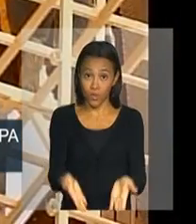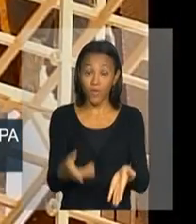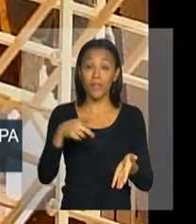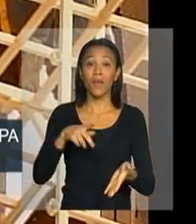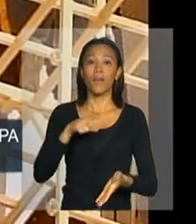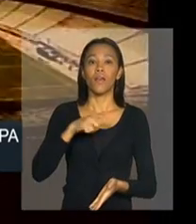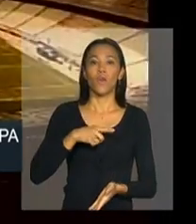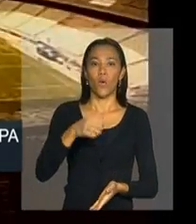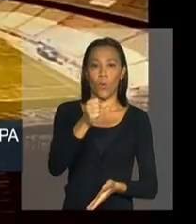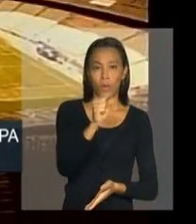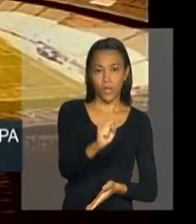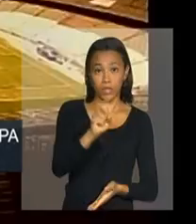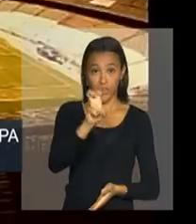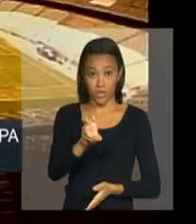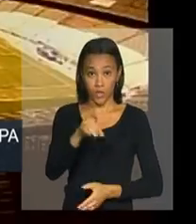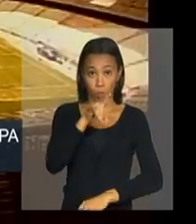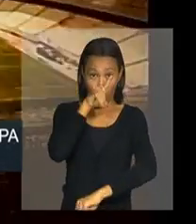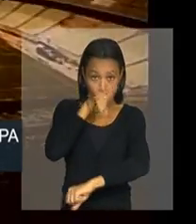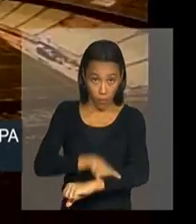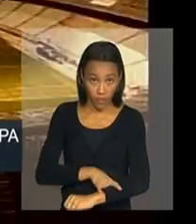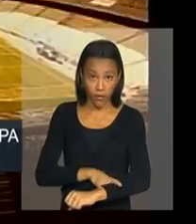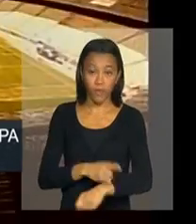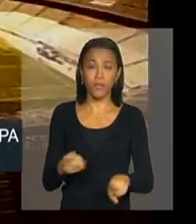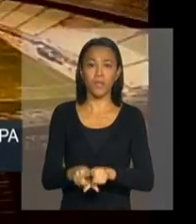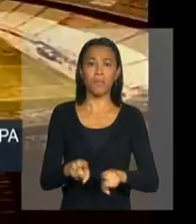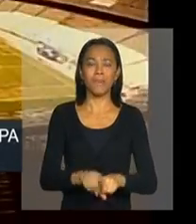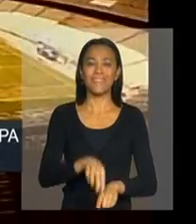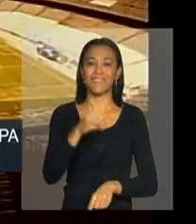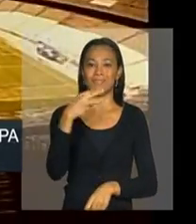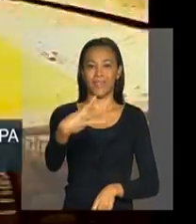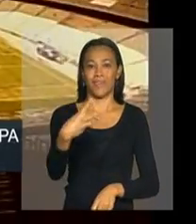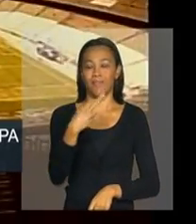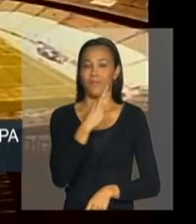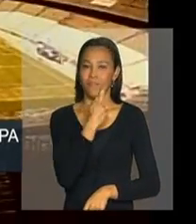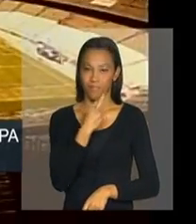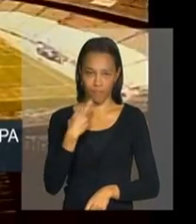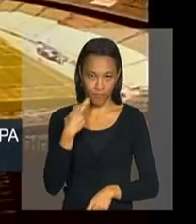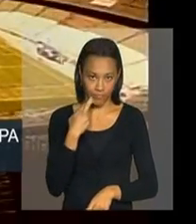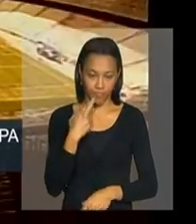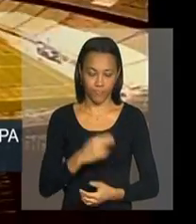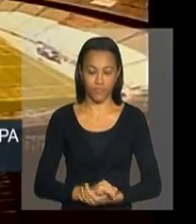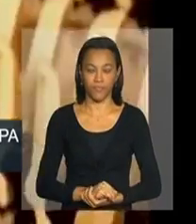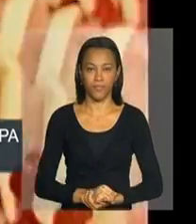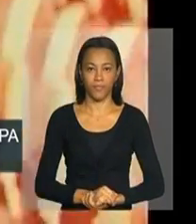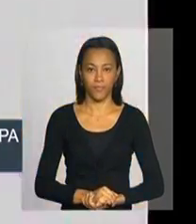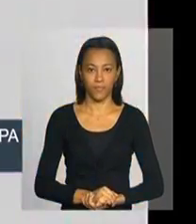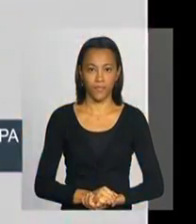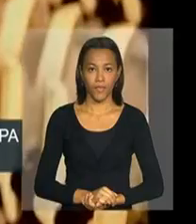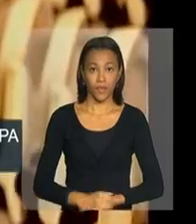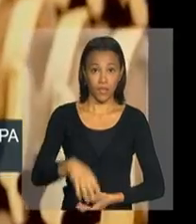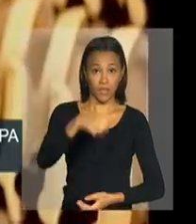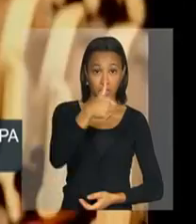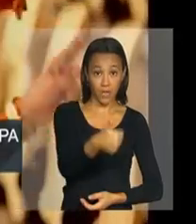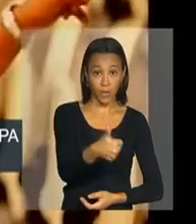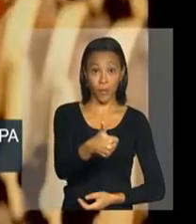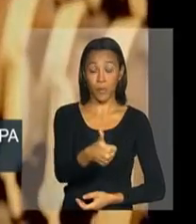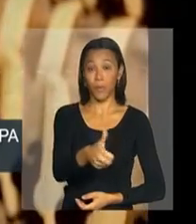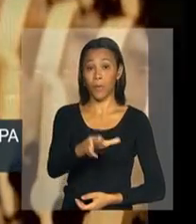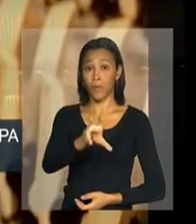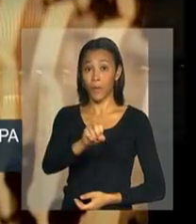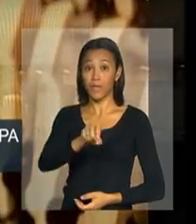85 banheiros e 3 restaurantes. São 55 mil